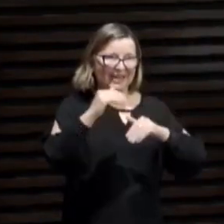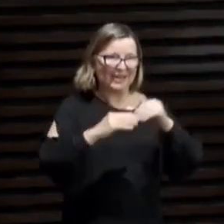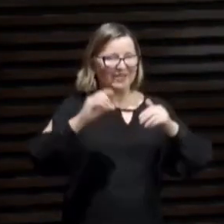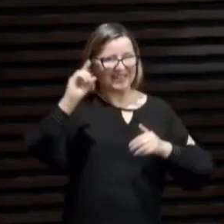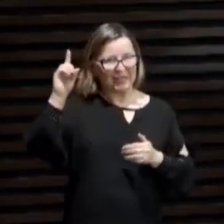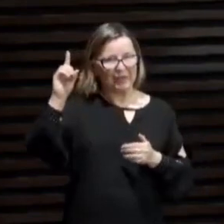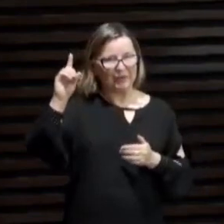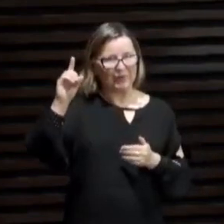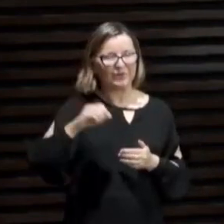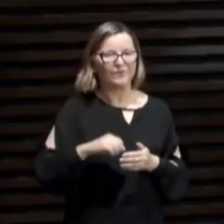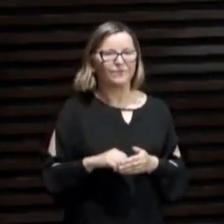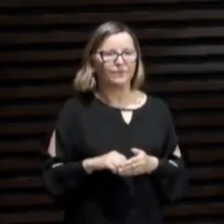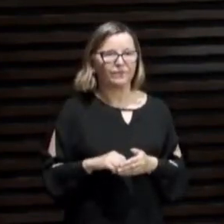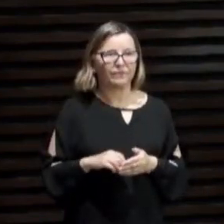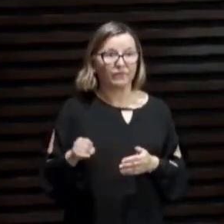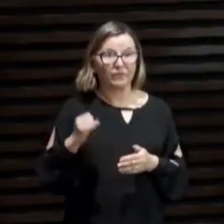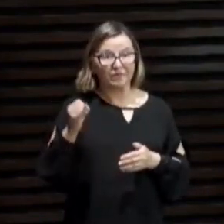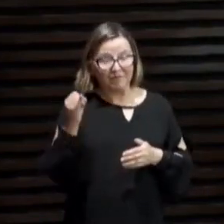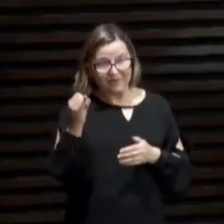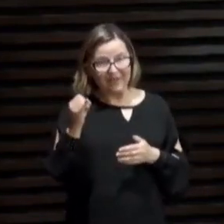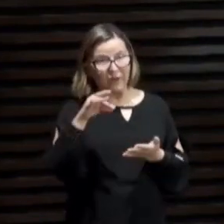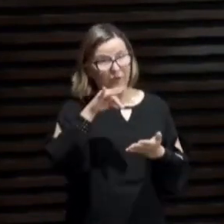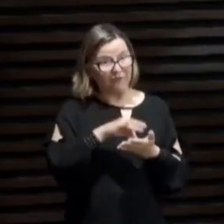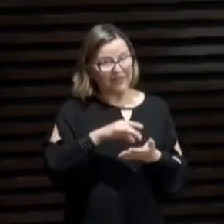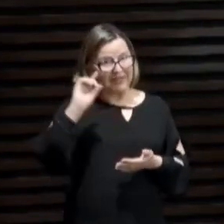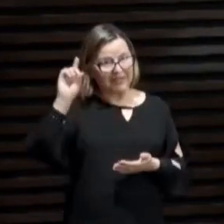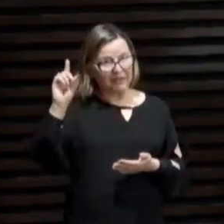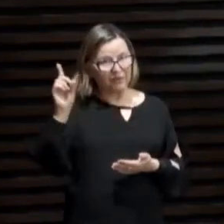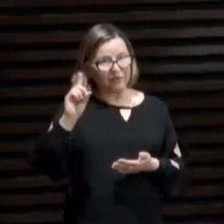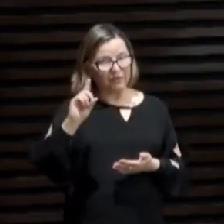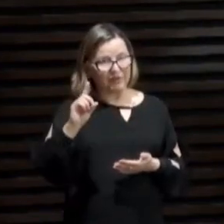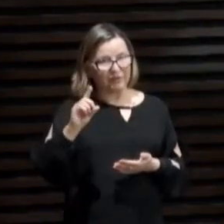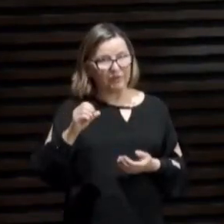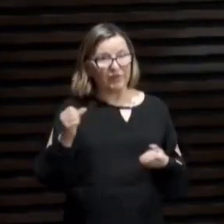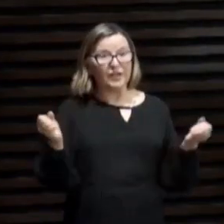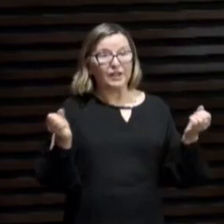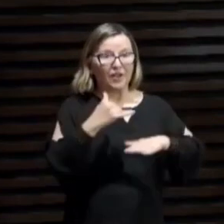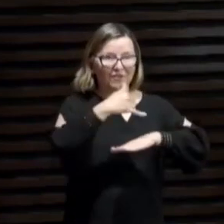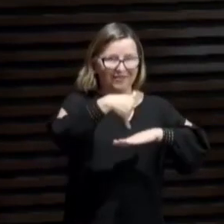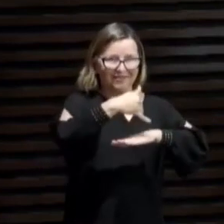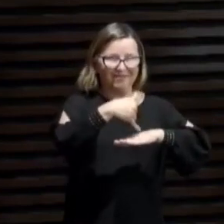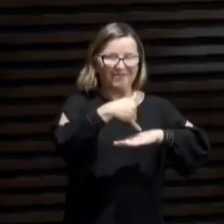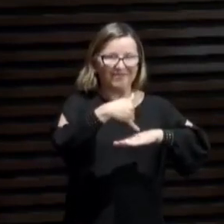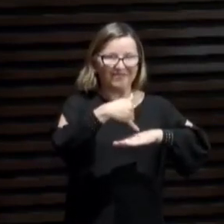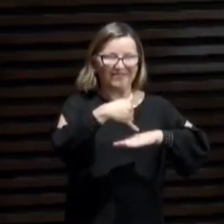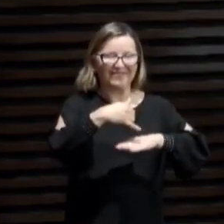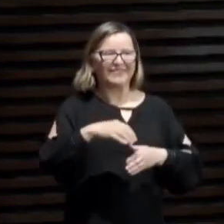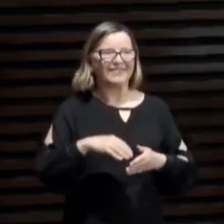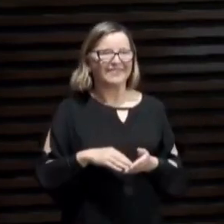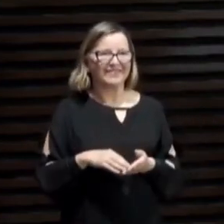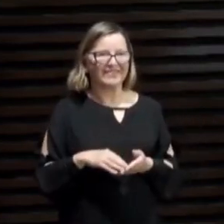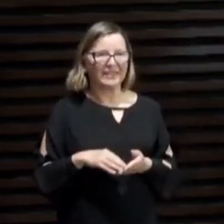É significativo o fato de que Deus não lhes deu uma nova unção deles mesmos. Em vez disso,